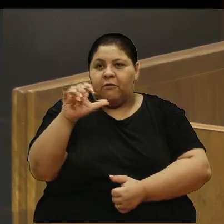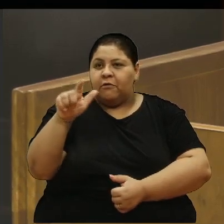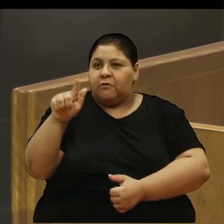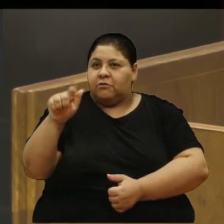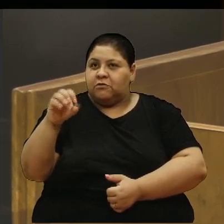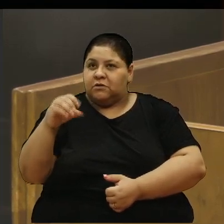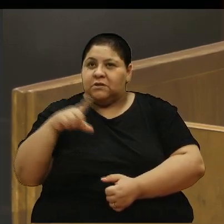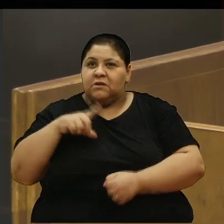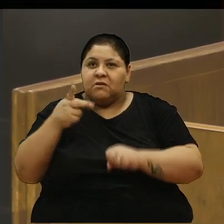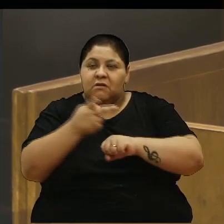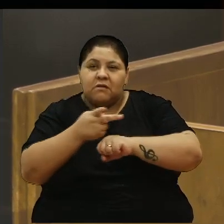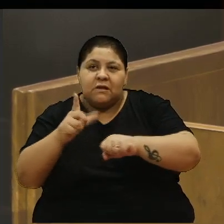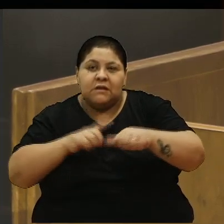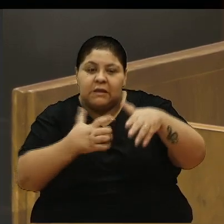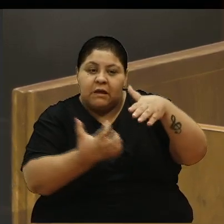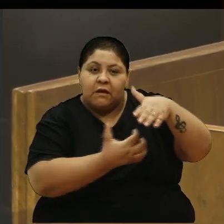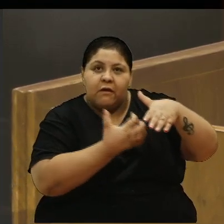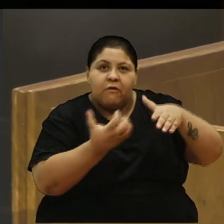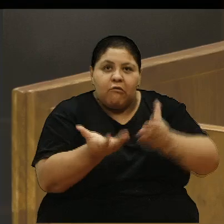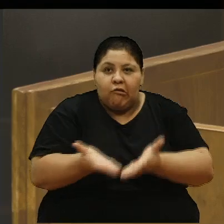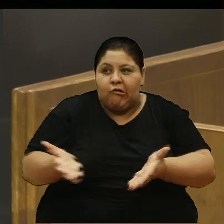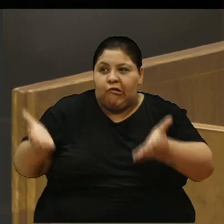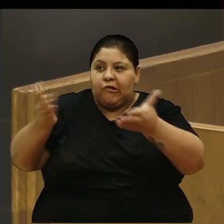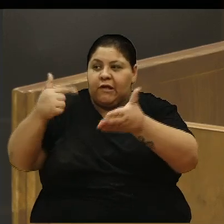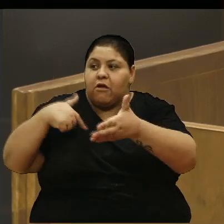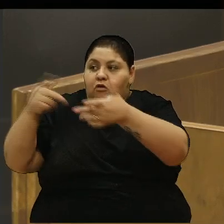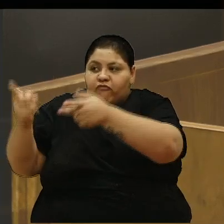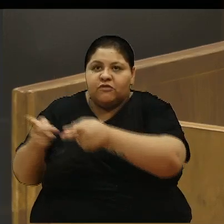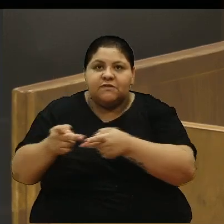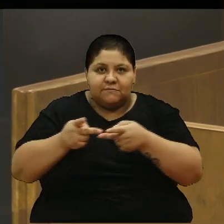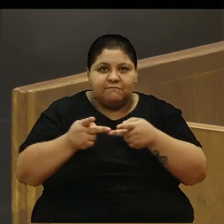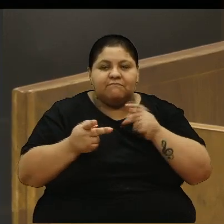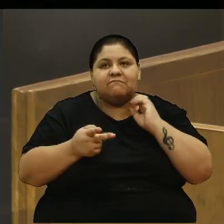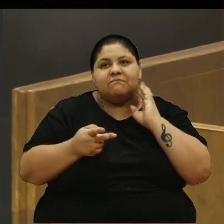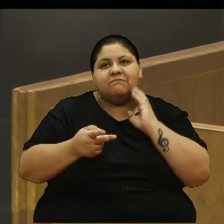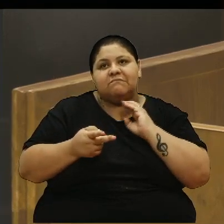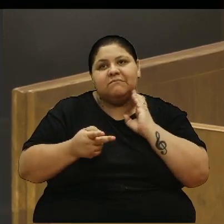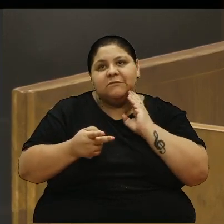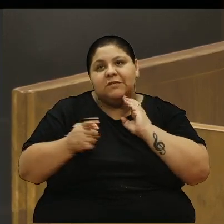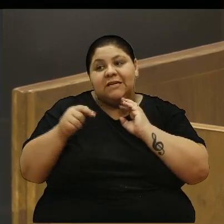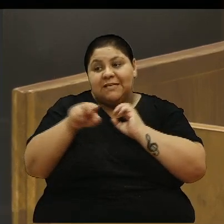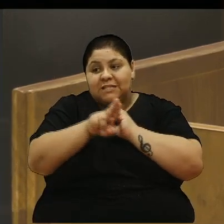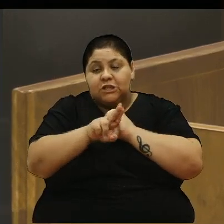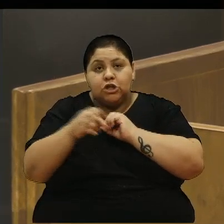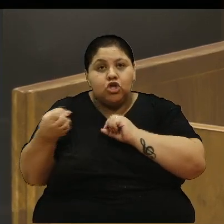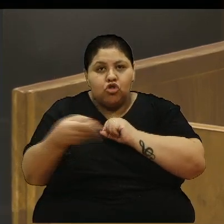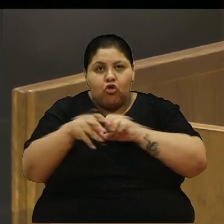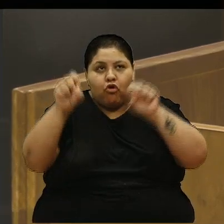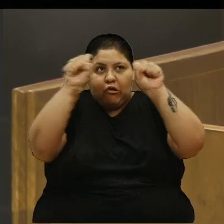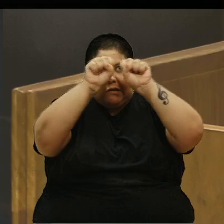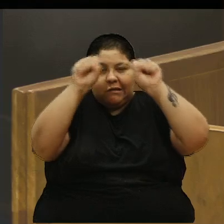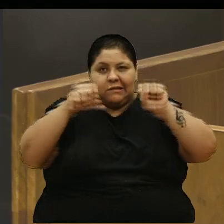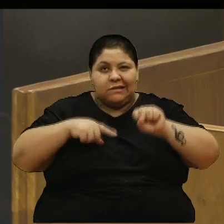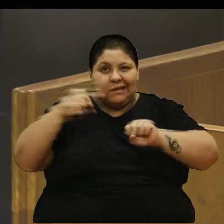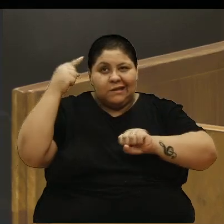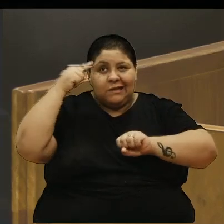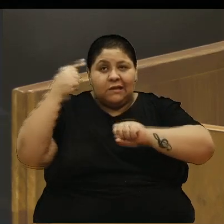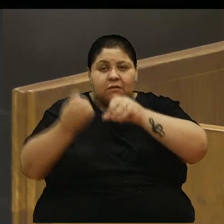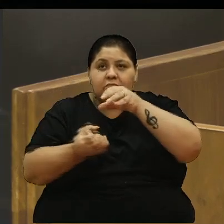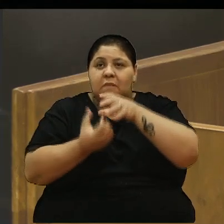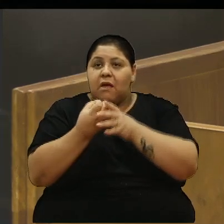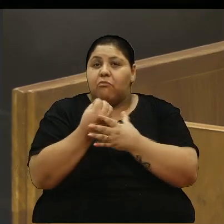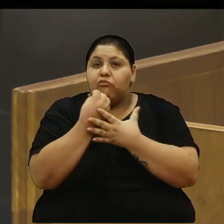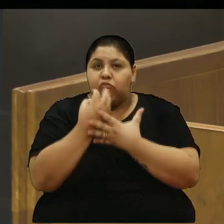Caxias, tem uma empresa que tem aqui em Caxias esses containers, fui lá visitar. E esse novo sistema que eles têm ideia de implantar é um sistema muito